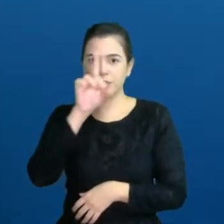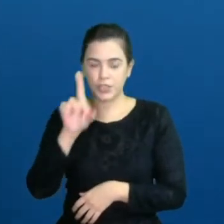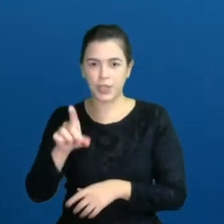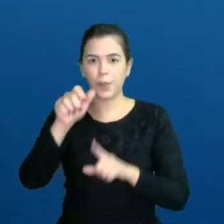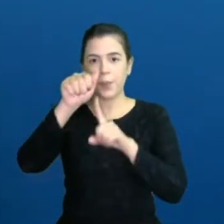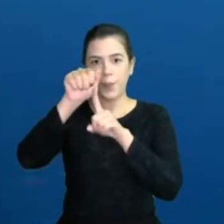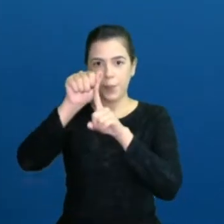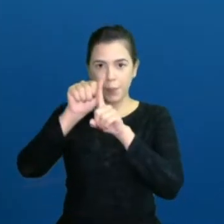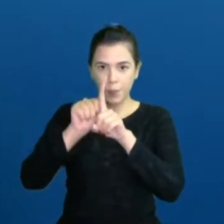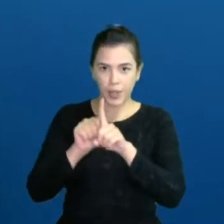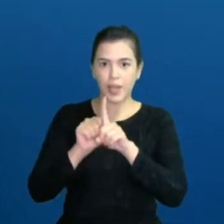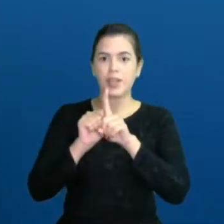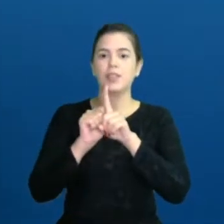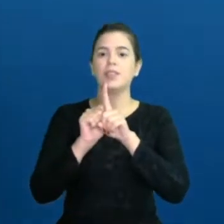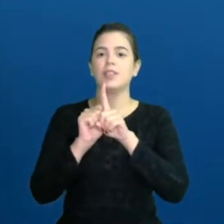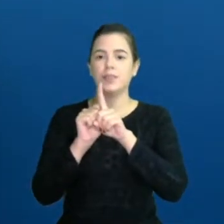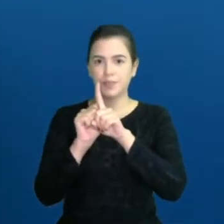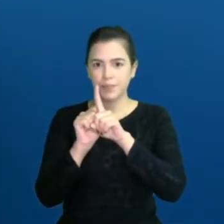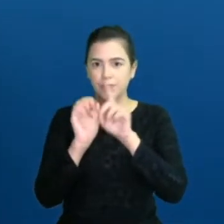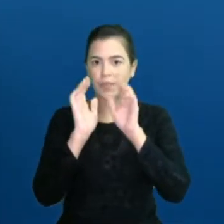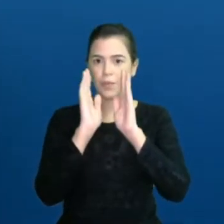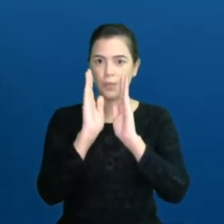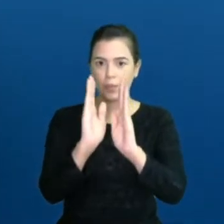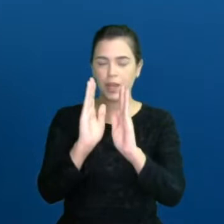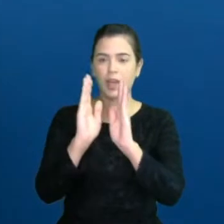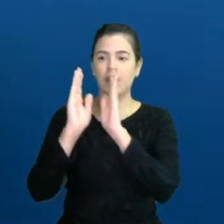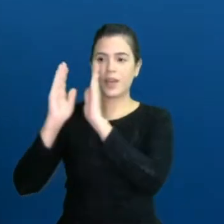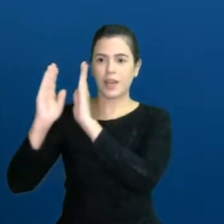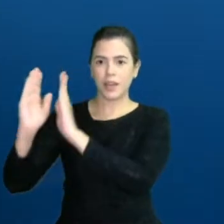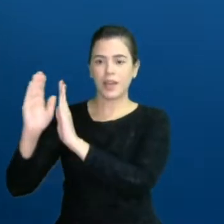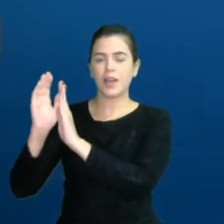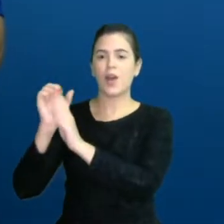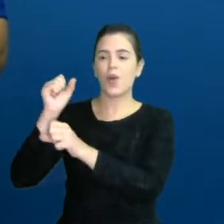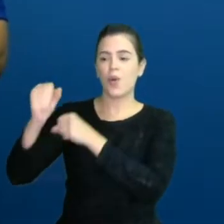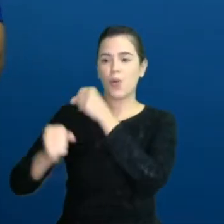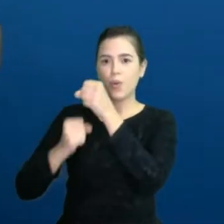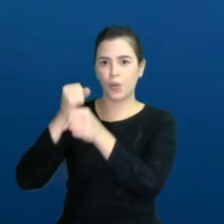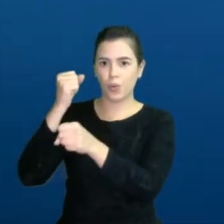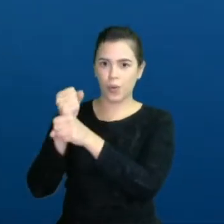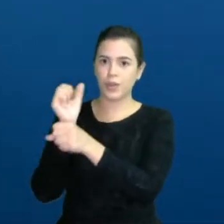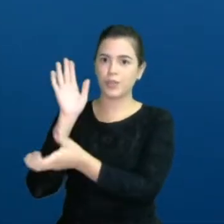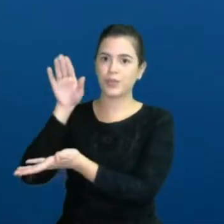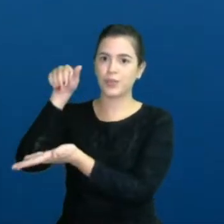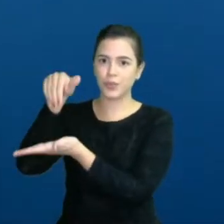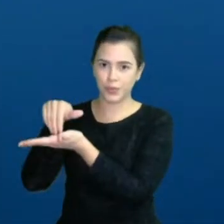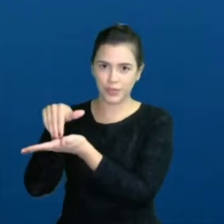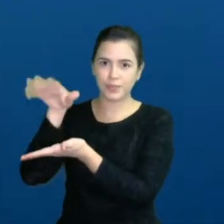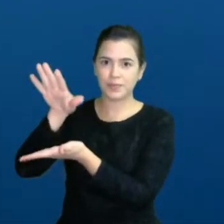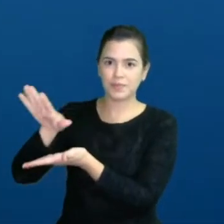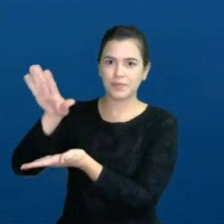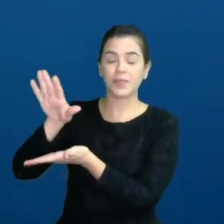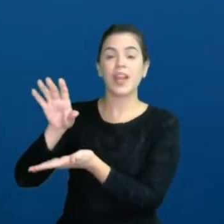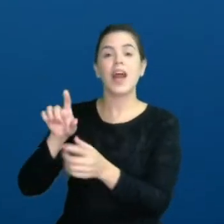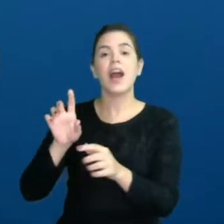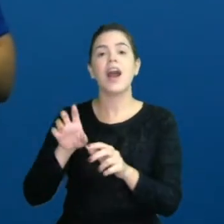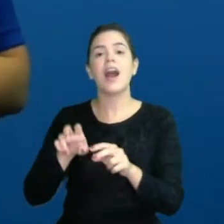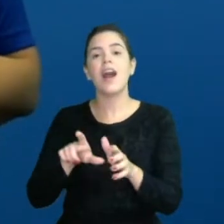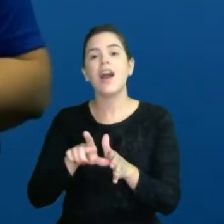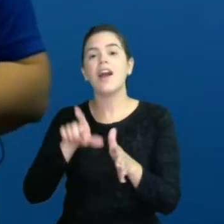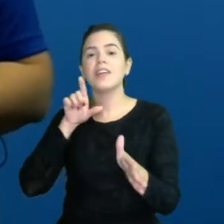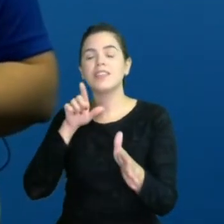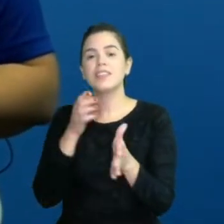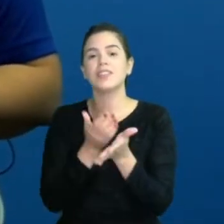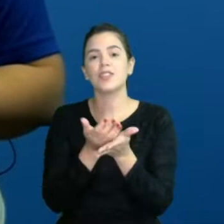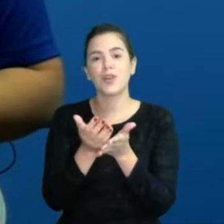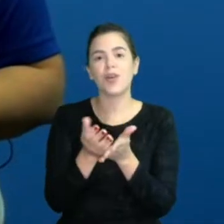o mês aqui no meio e o ano aqui no último espaço. Antes de começar a nossa aula,